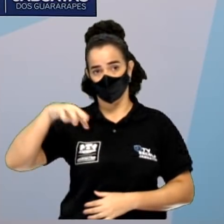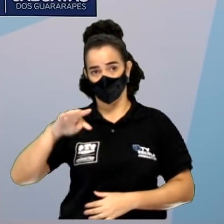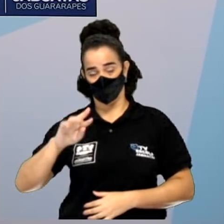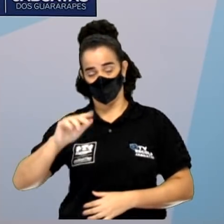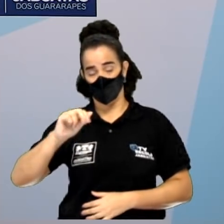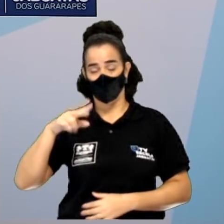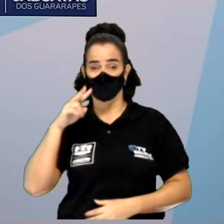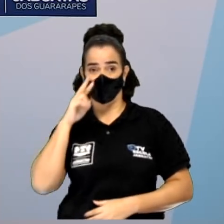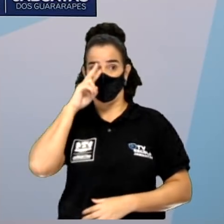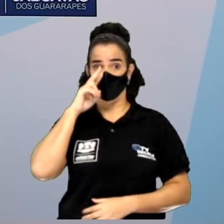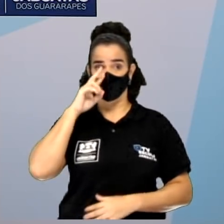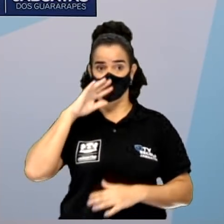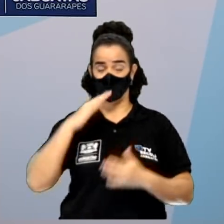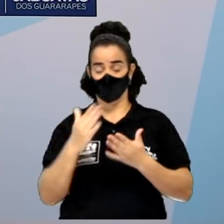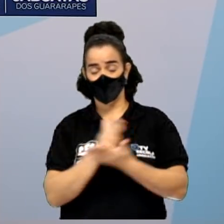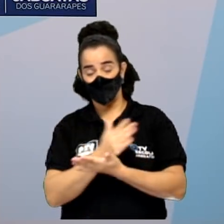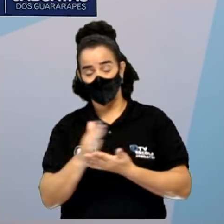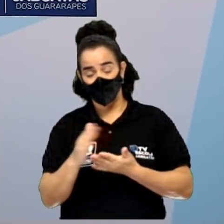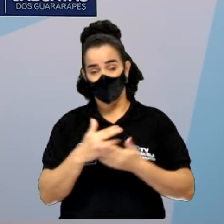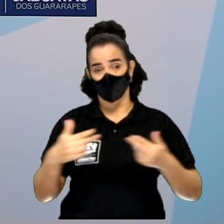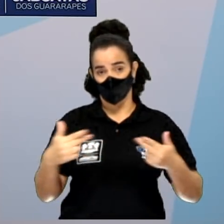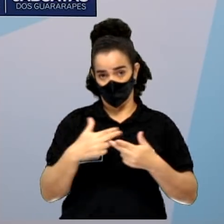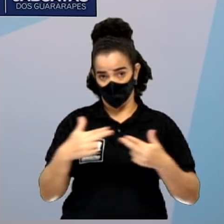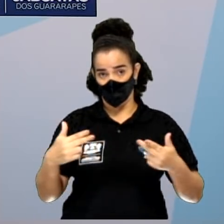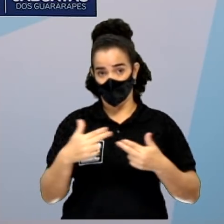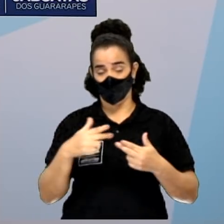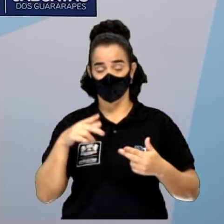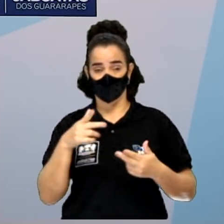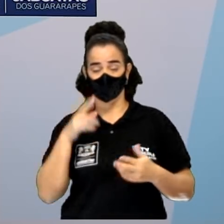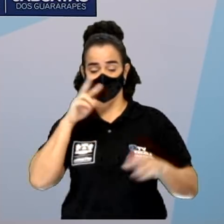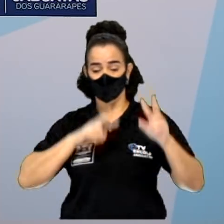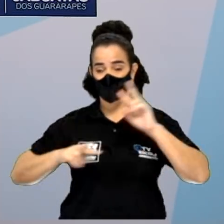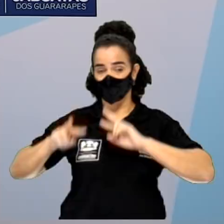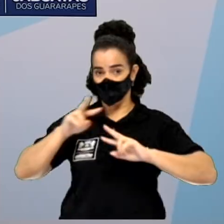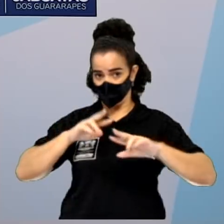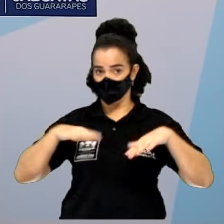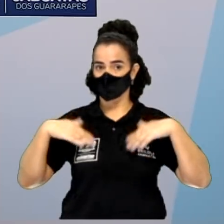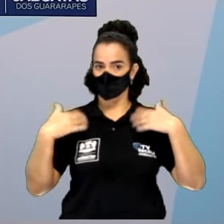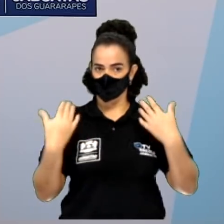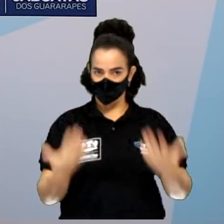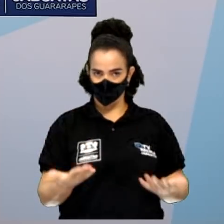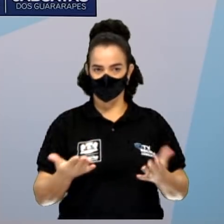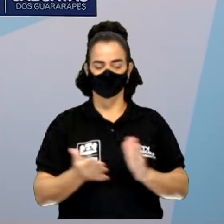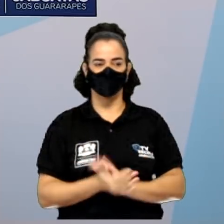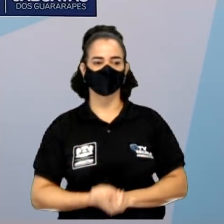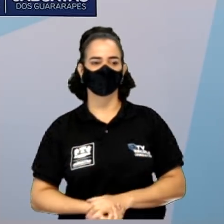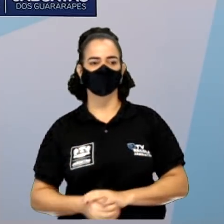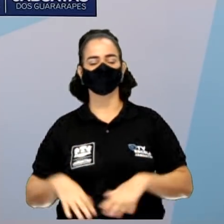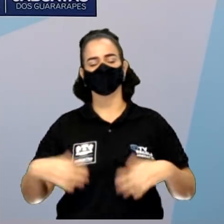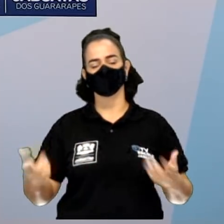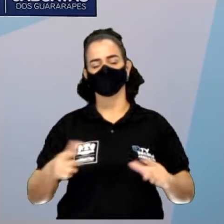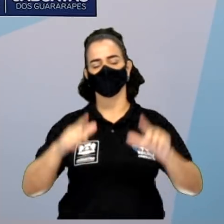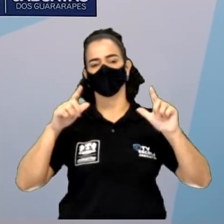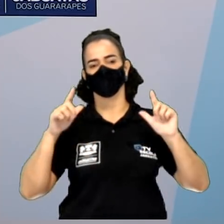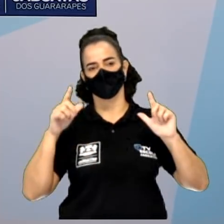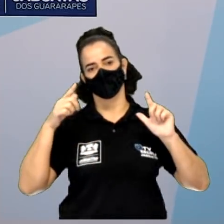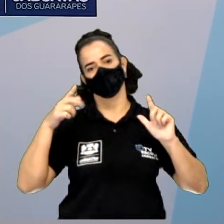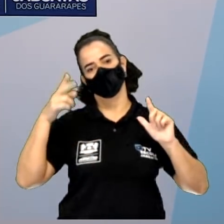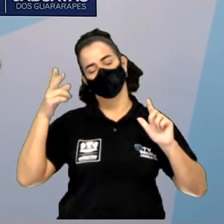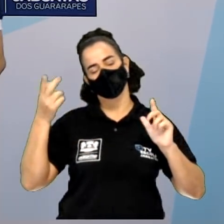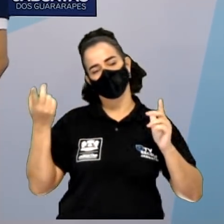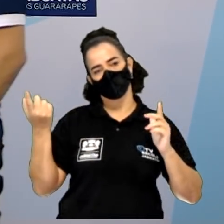alguma coisa, no sentido assim, deixá-la mais visível, tá? Então vamos lá para o slide novamente, a gente vê o seguinte